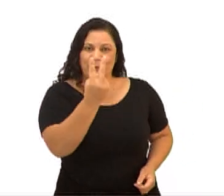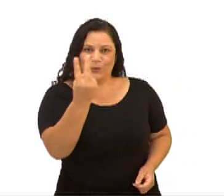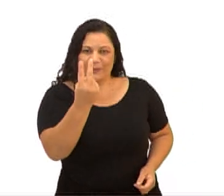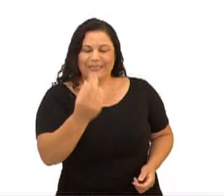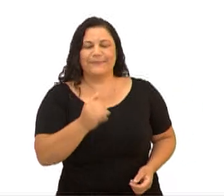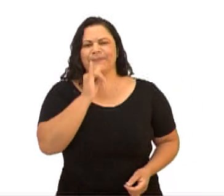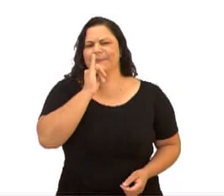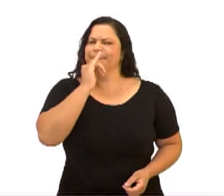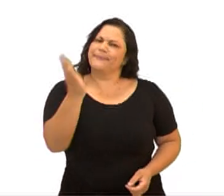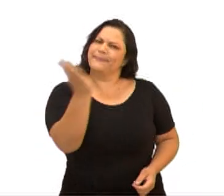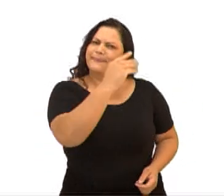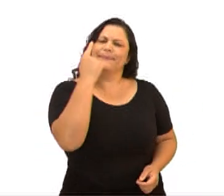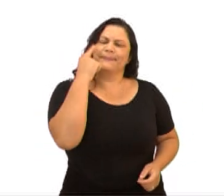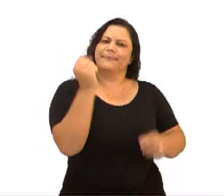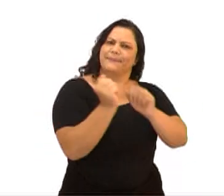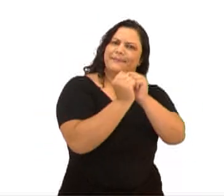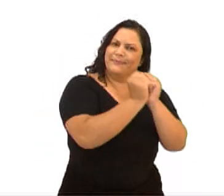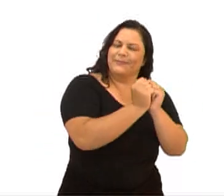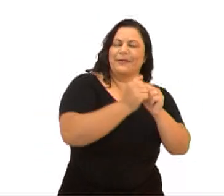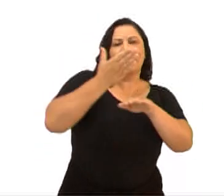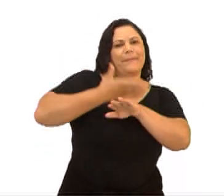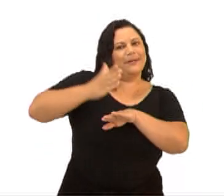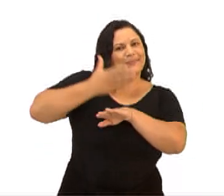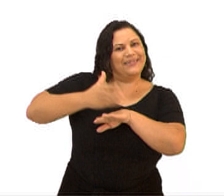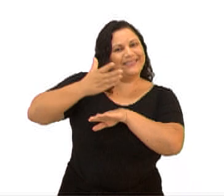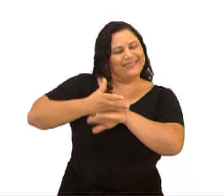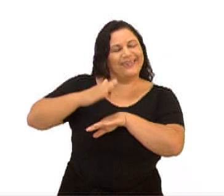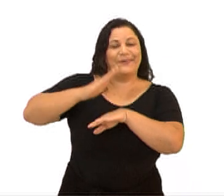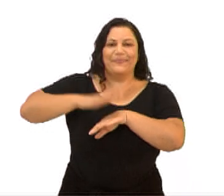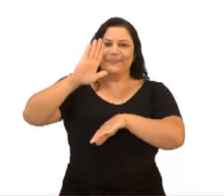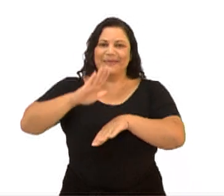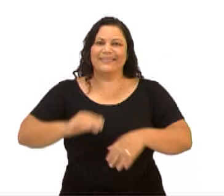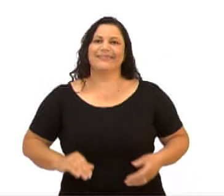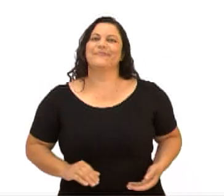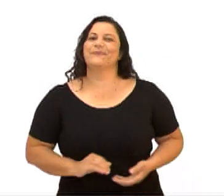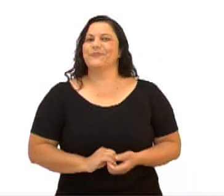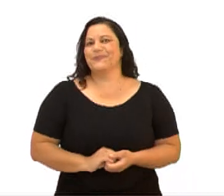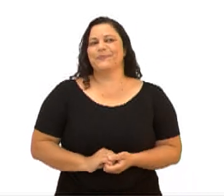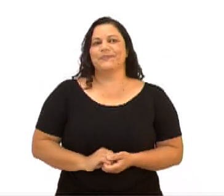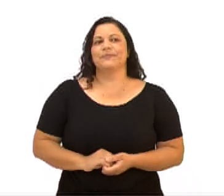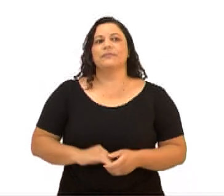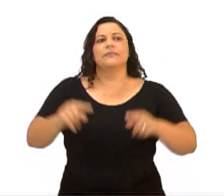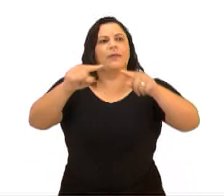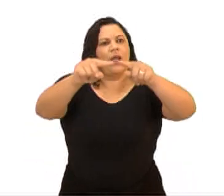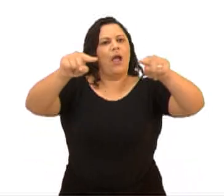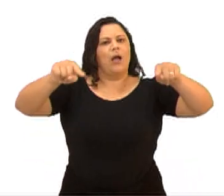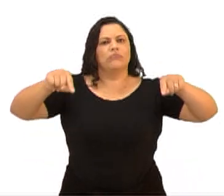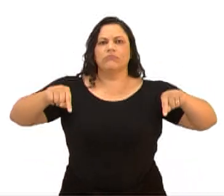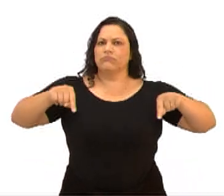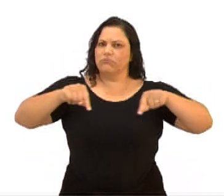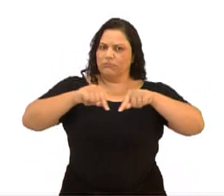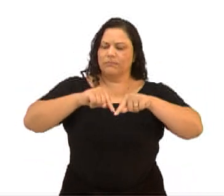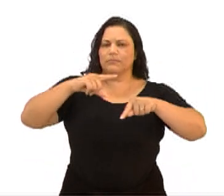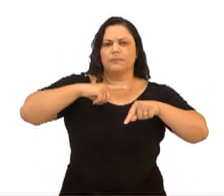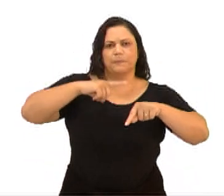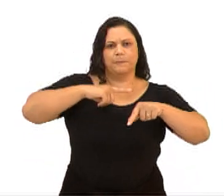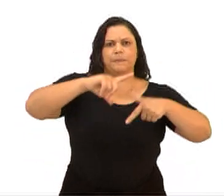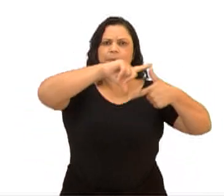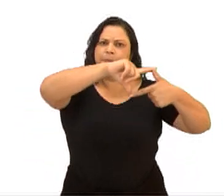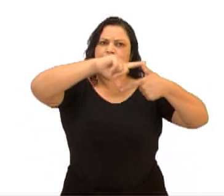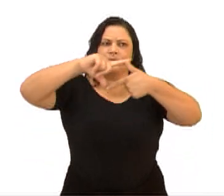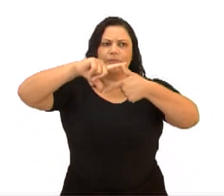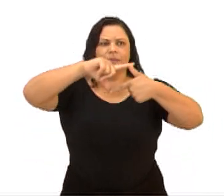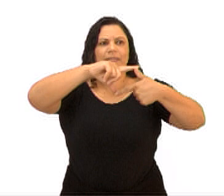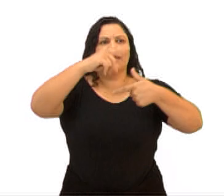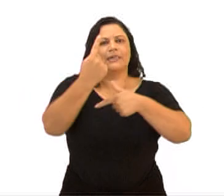Vamos comigo aqui então, para nós praticarmos mais um pouquinho. Um terreno tem a forma de um retângulo de